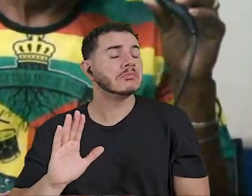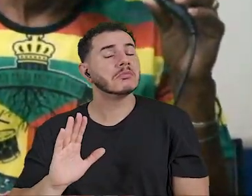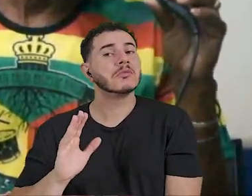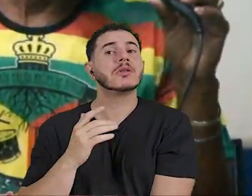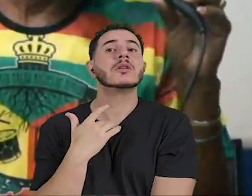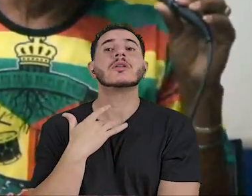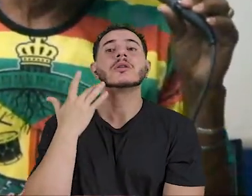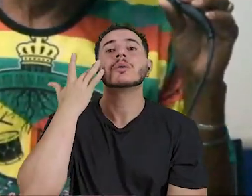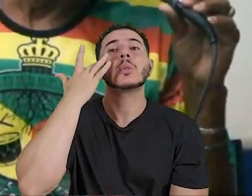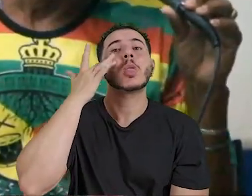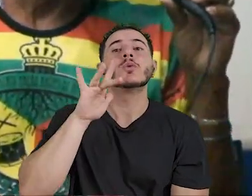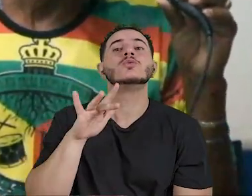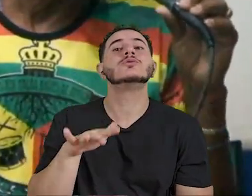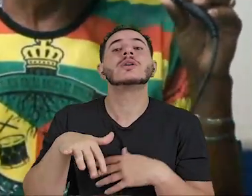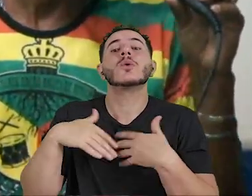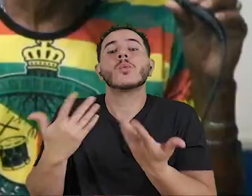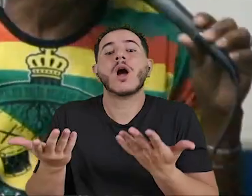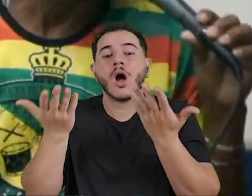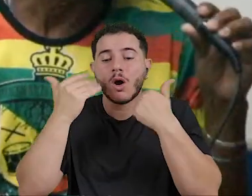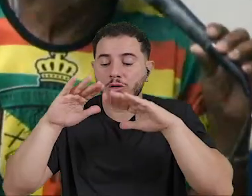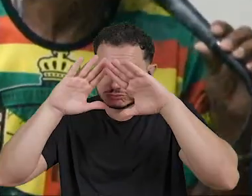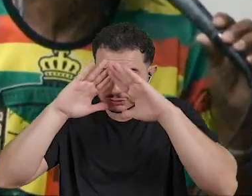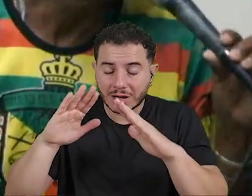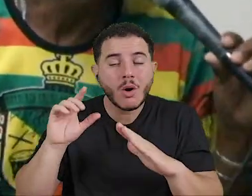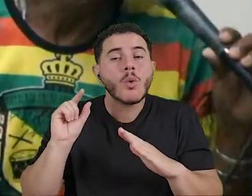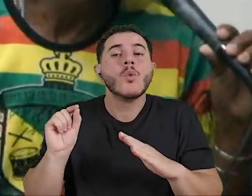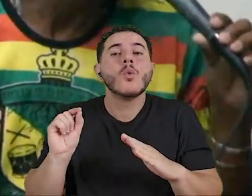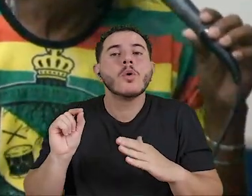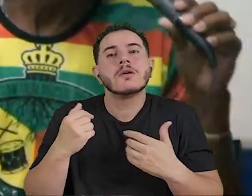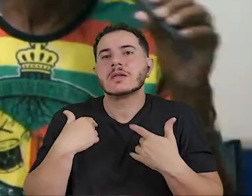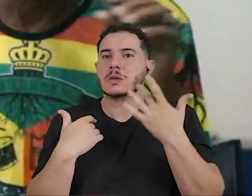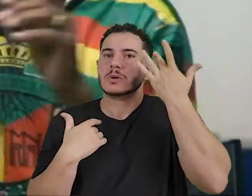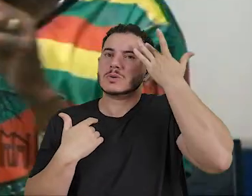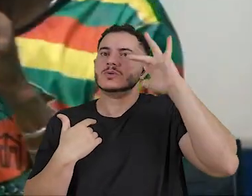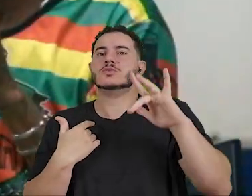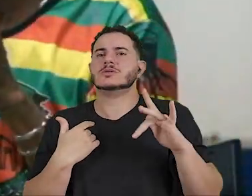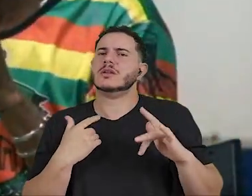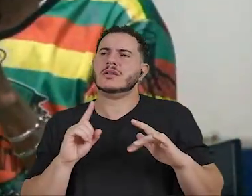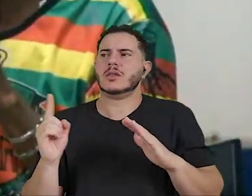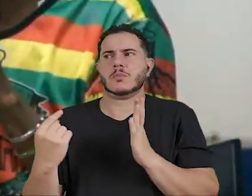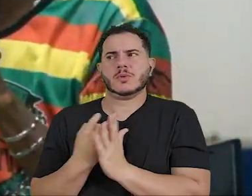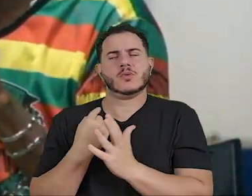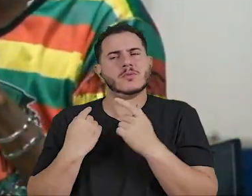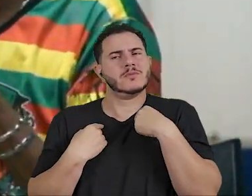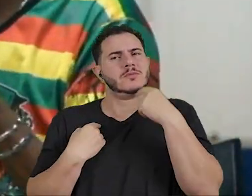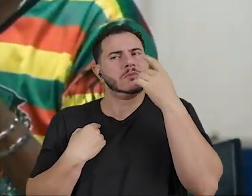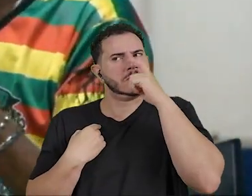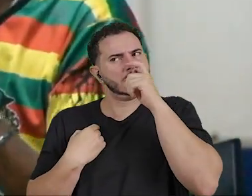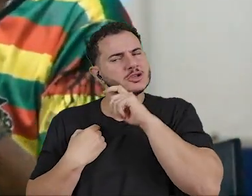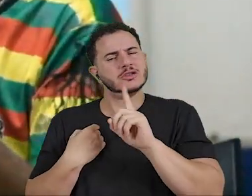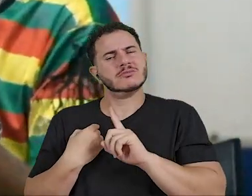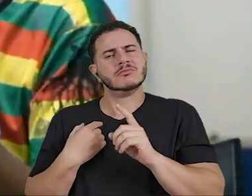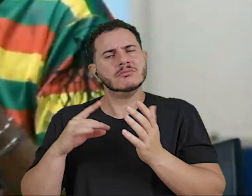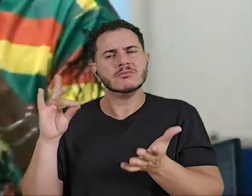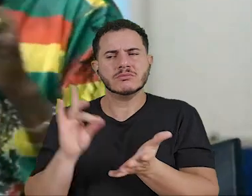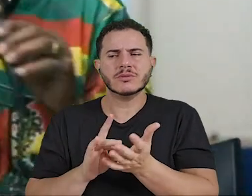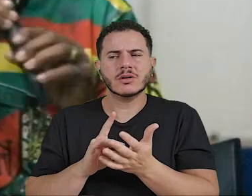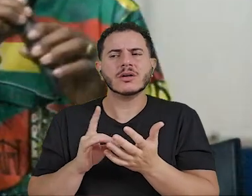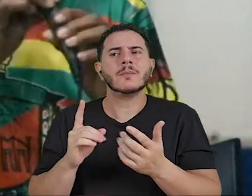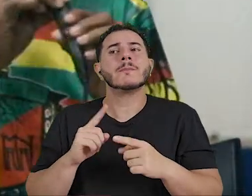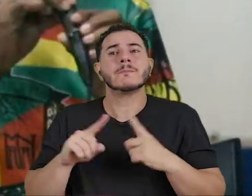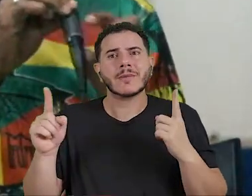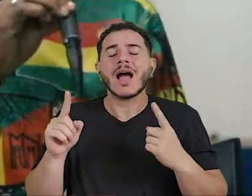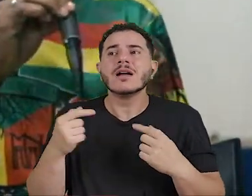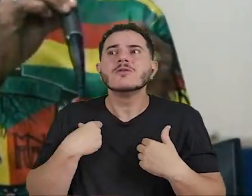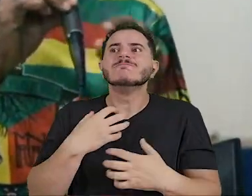para qual orixá estavam cantando. Não me pergunte que eu não vou mentir, não. Não sei. Mas que estava